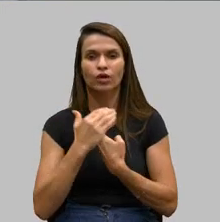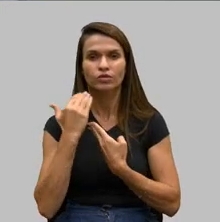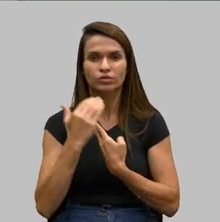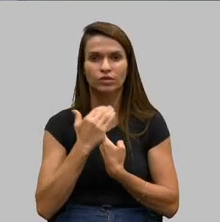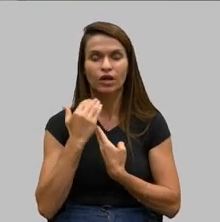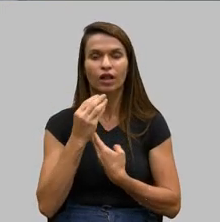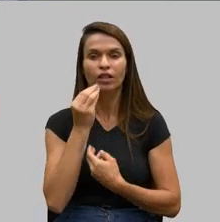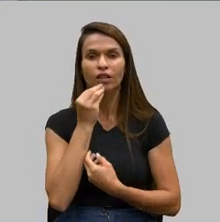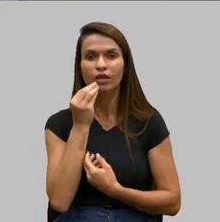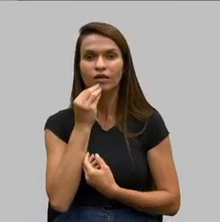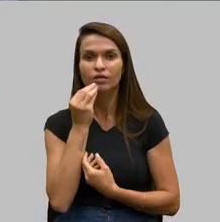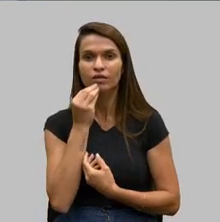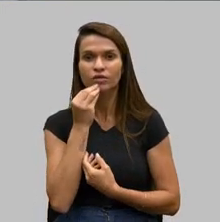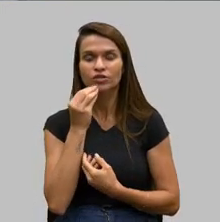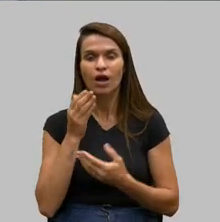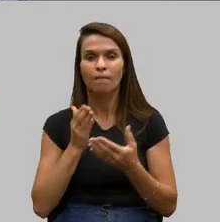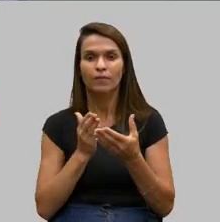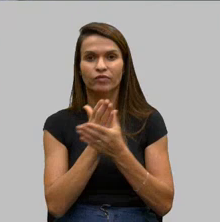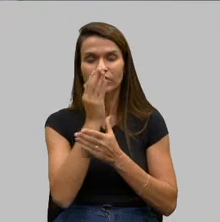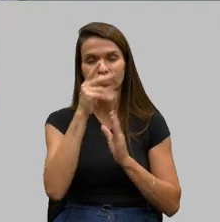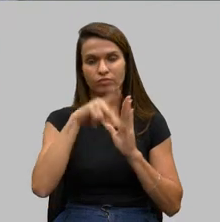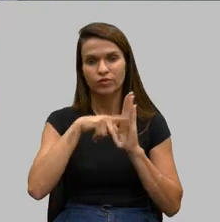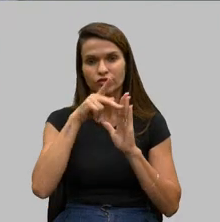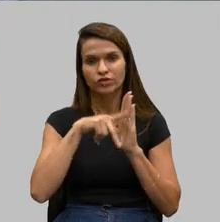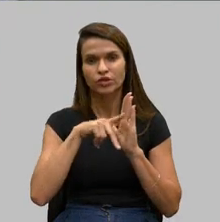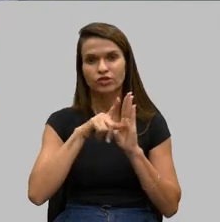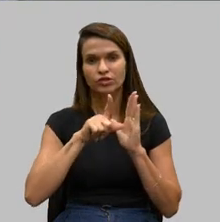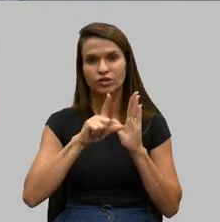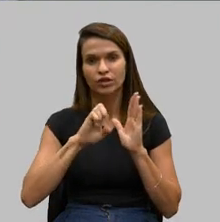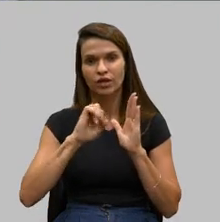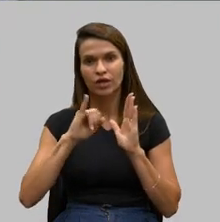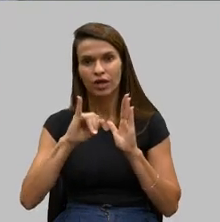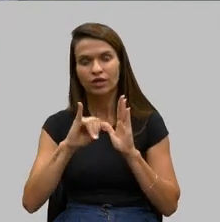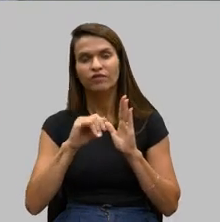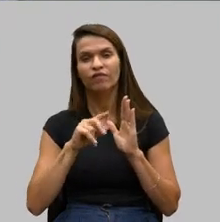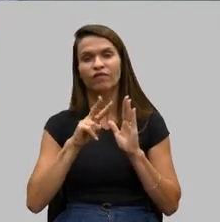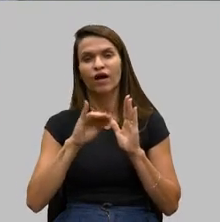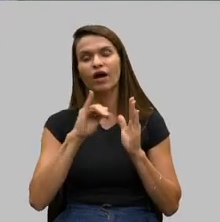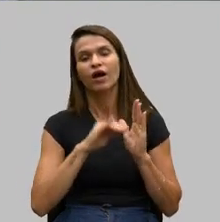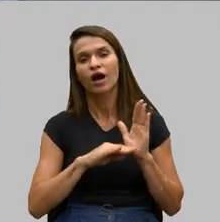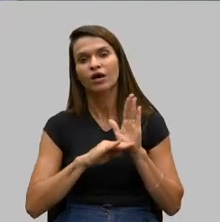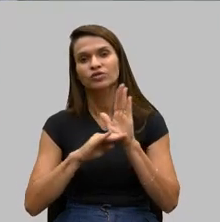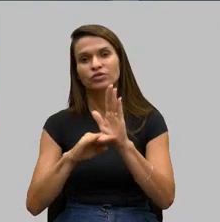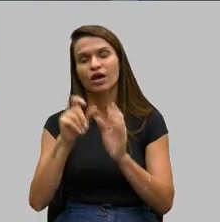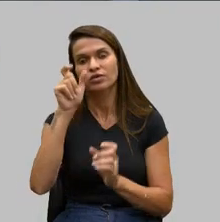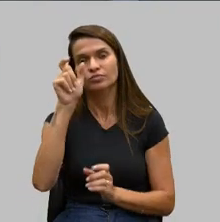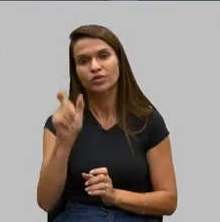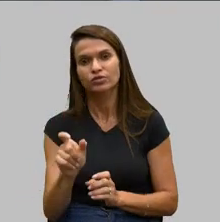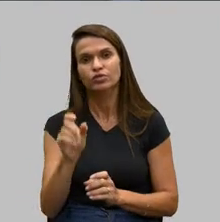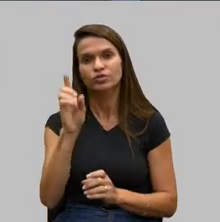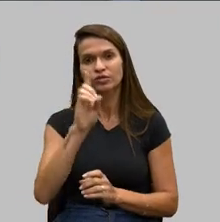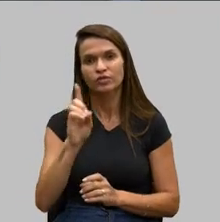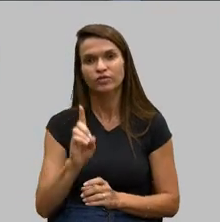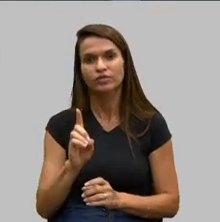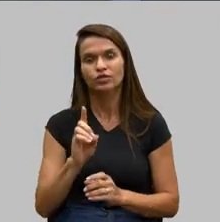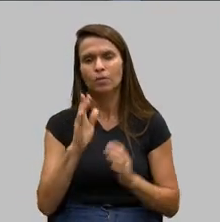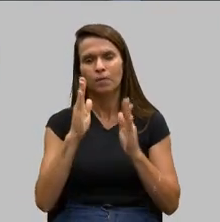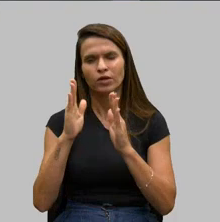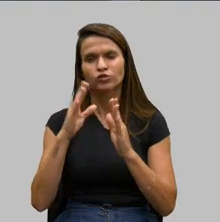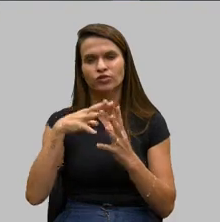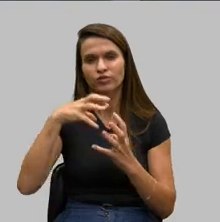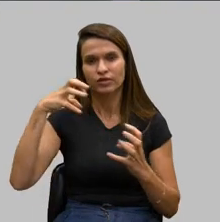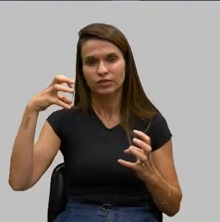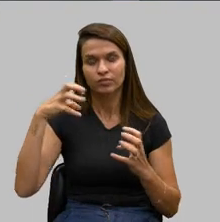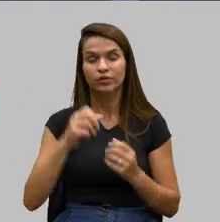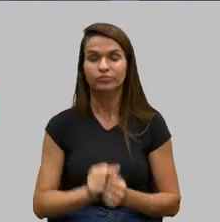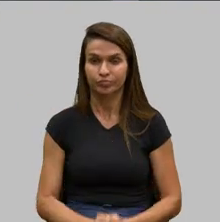tentativa de aprovação desse projeto de lei que vai ajudar bastante as pessoas com deficiência em fase de envelhecimento eh